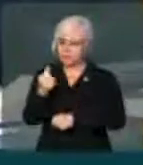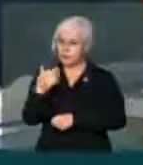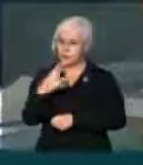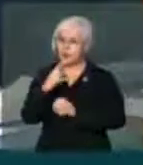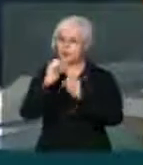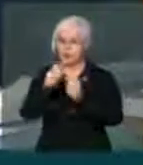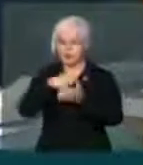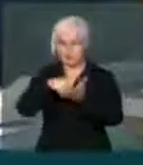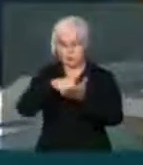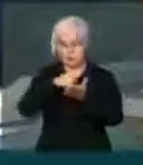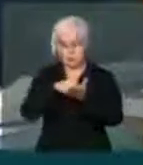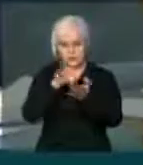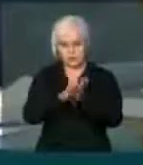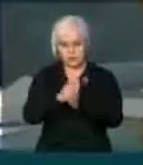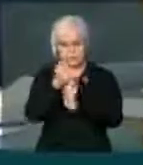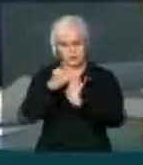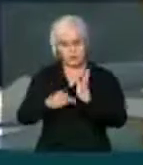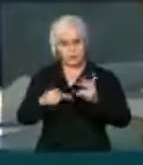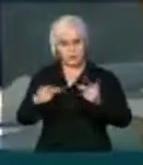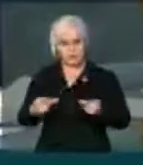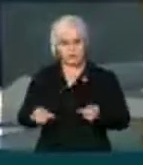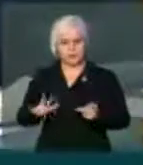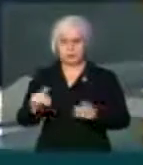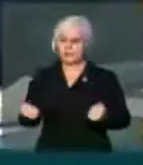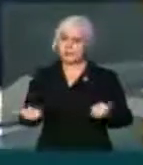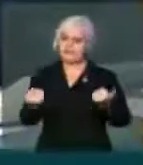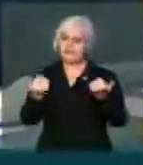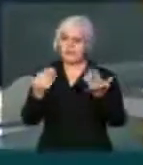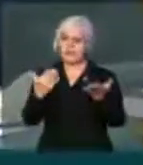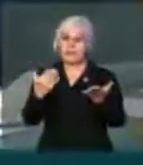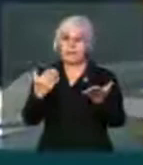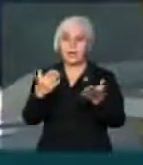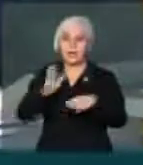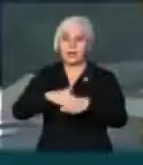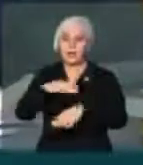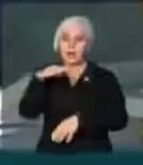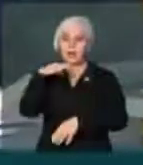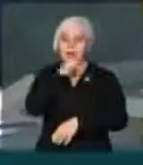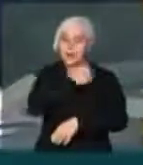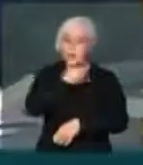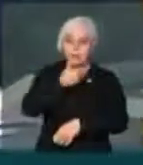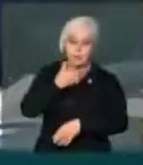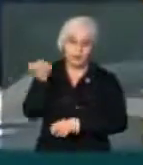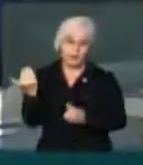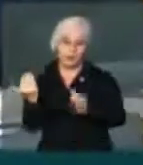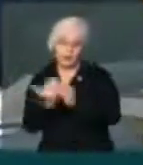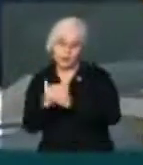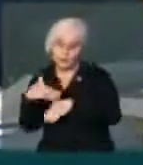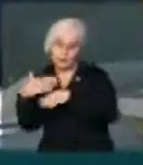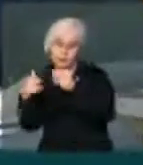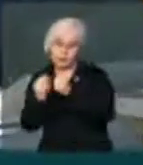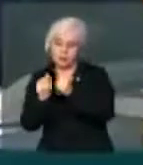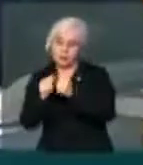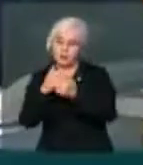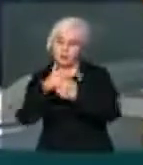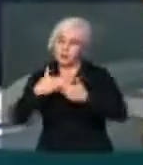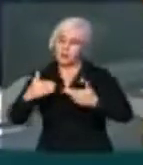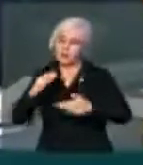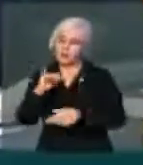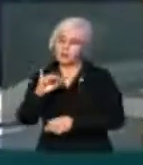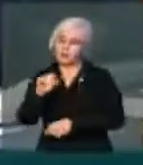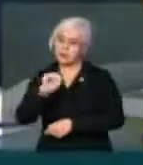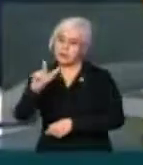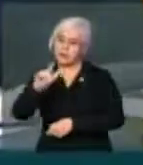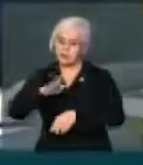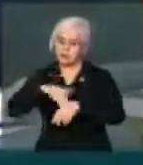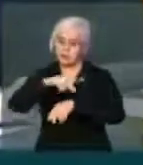de sancionar um projeto que vai dar mais celeridade à tramitação dos feitos de natureza civil